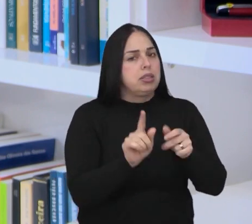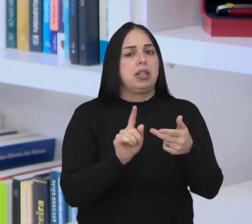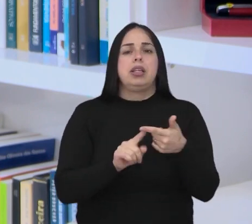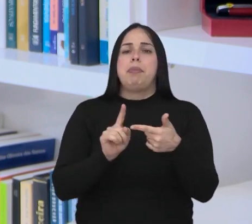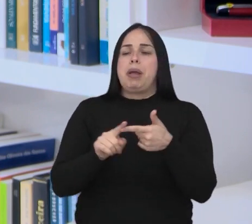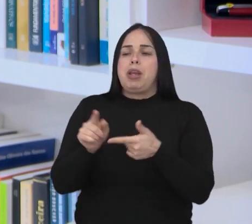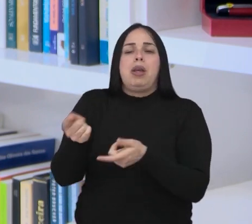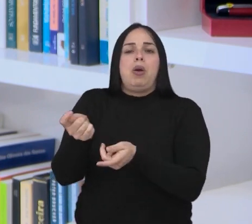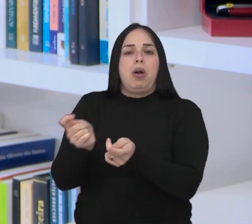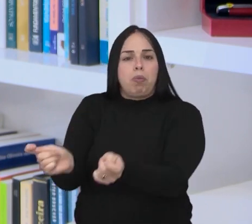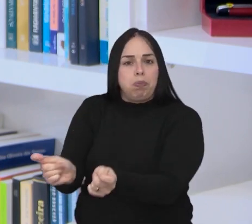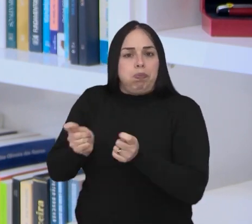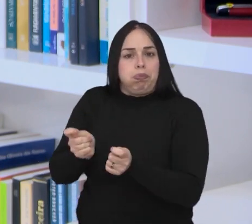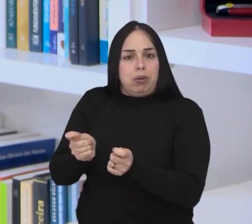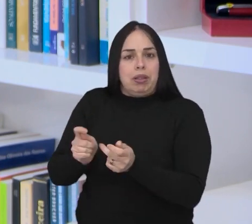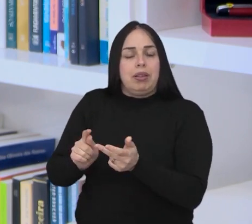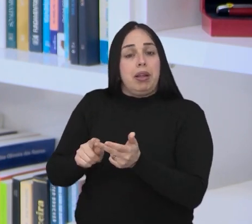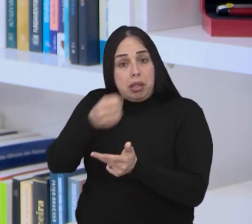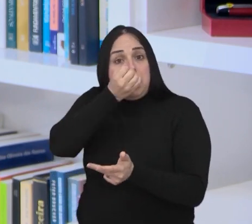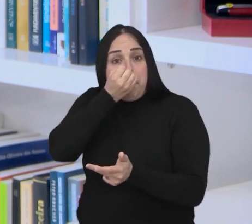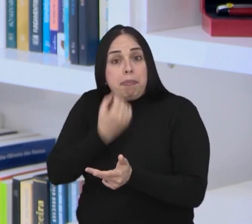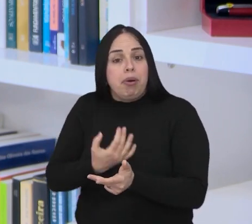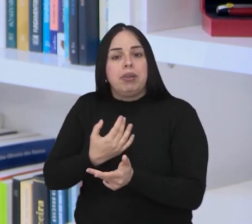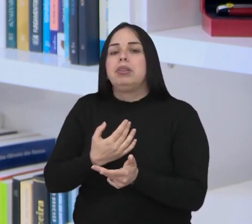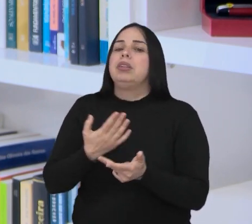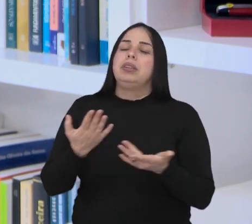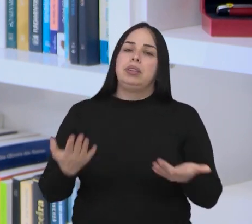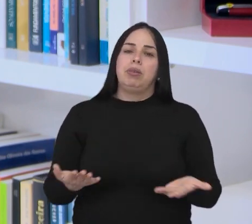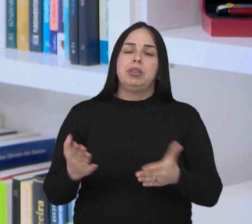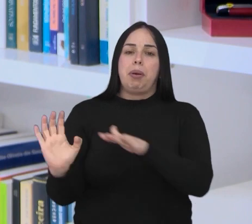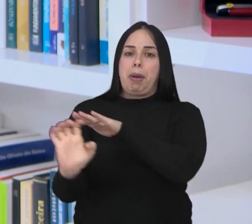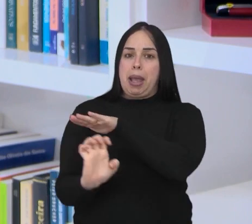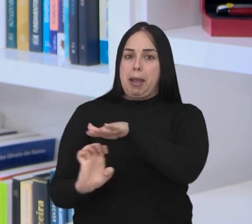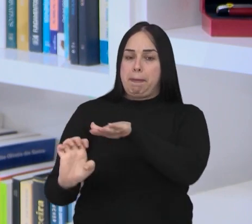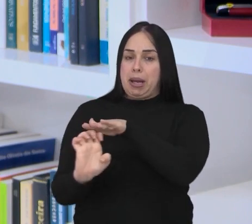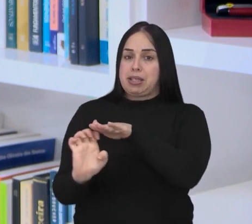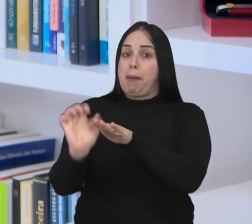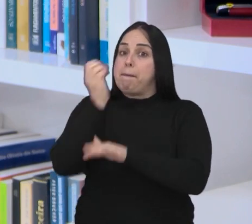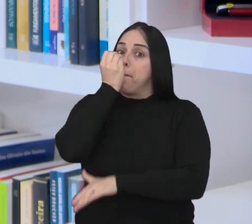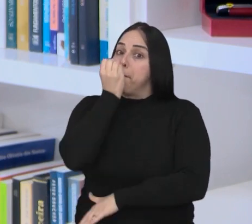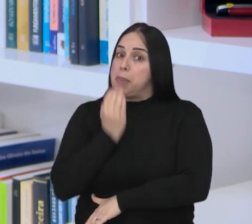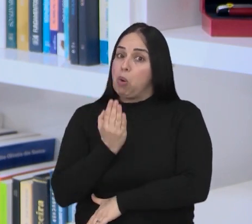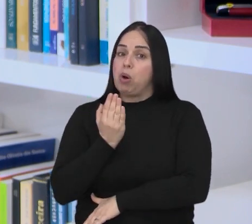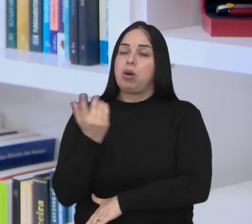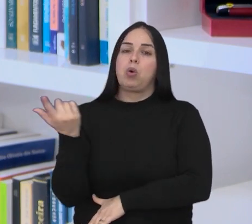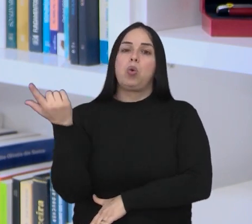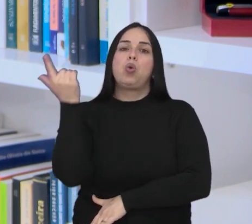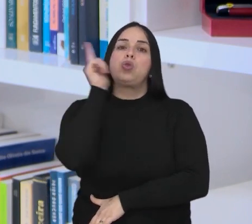custos desnecessários, que a empresa se torna muito mais saudável. Então, se você tem uma